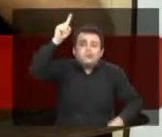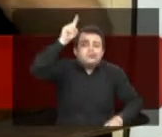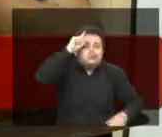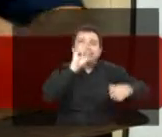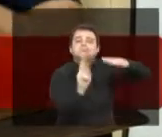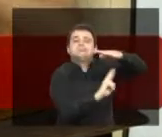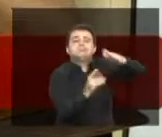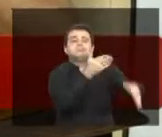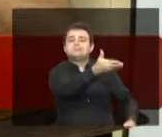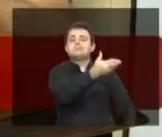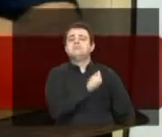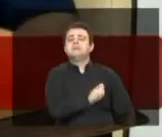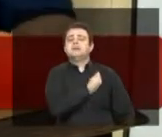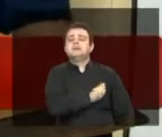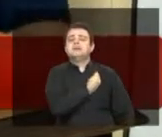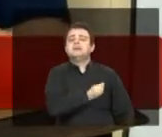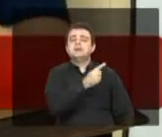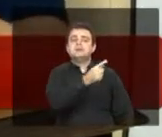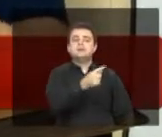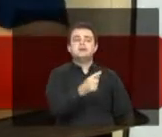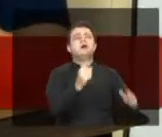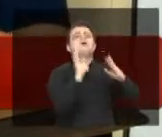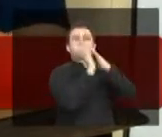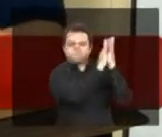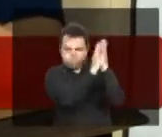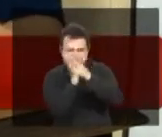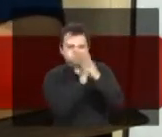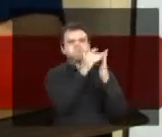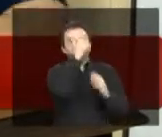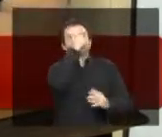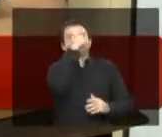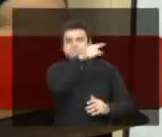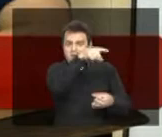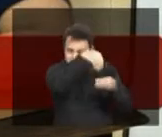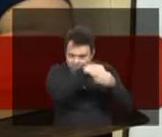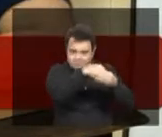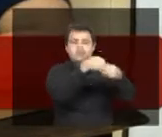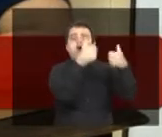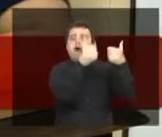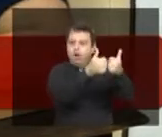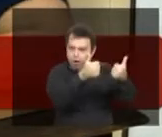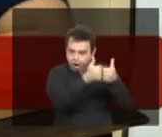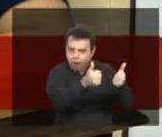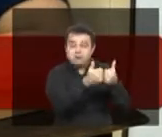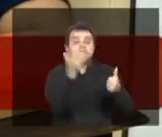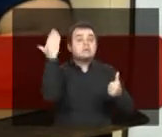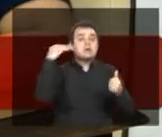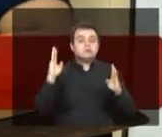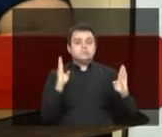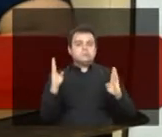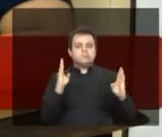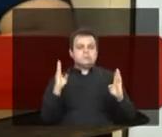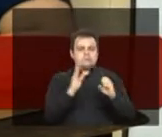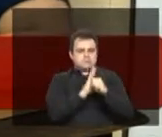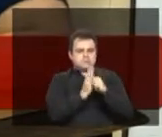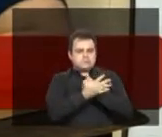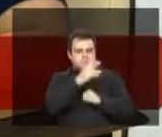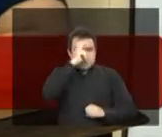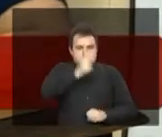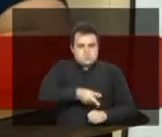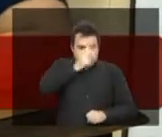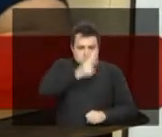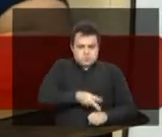Teve ou não teve lotação ou aglomeração, superlotação durante as fases mais críticas